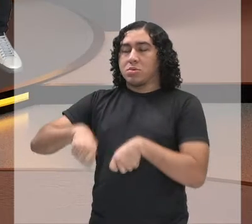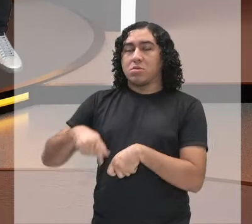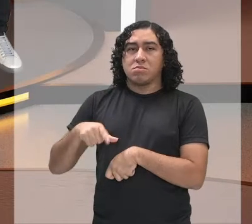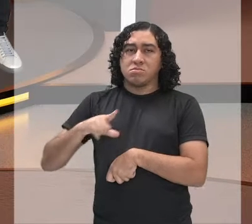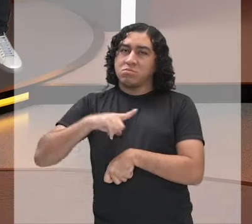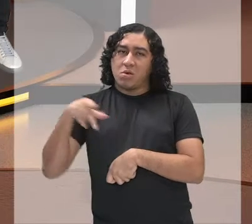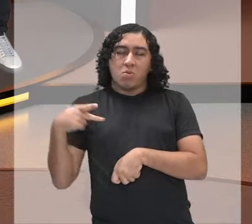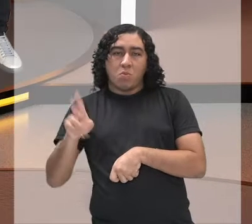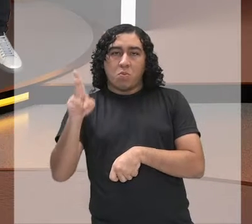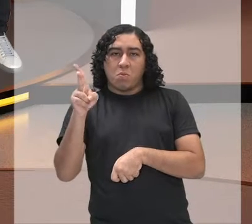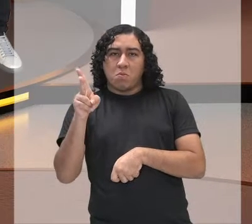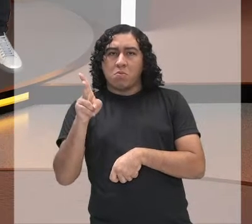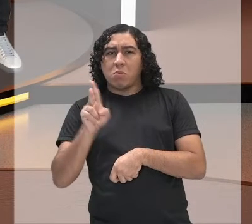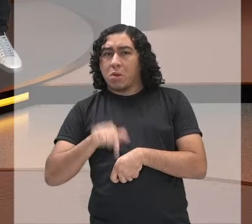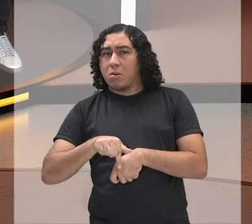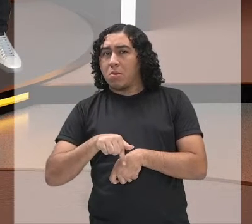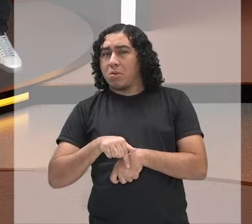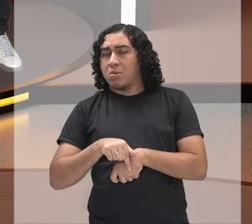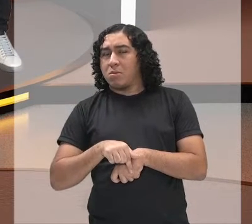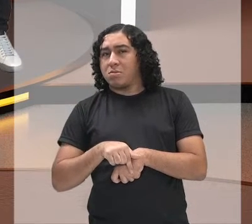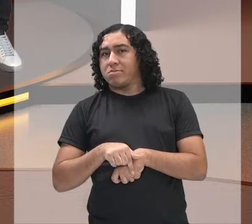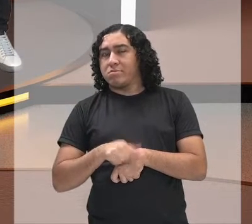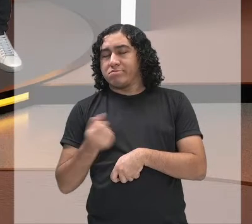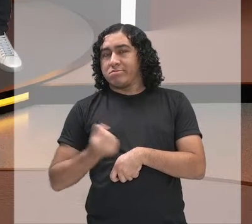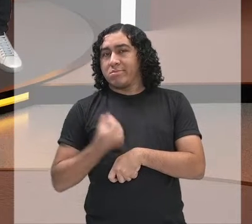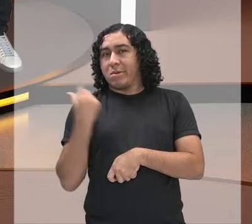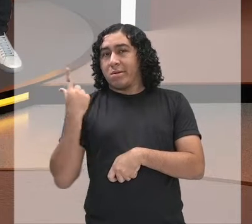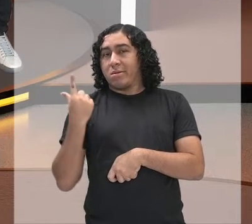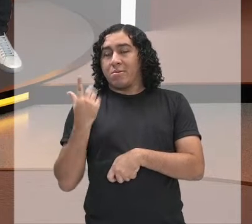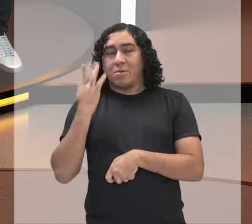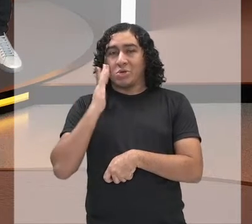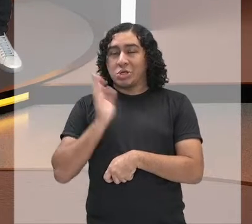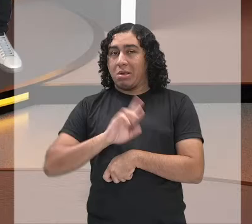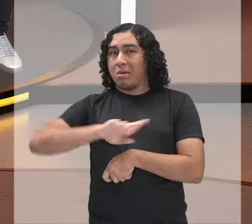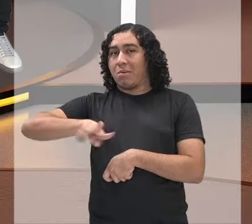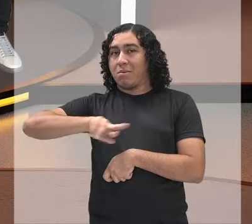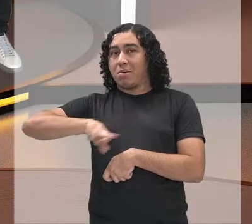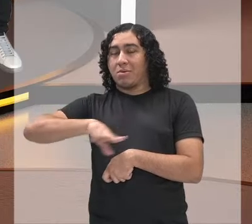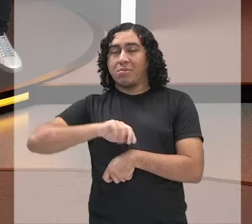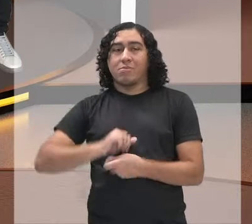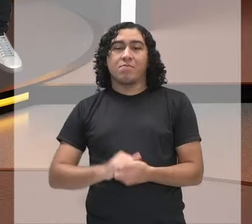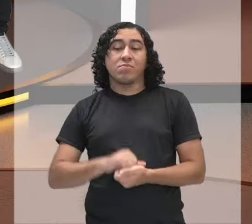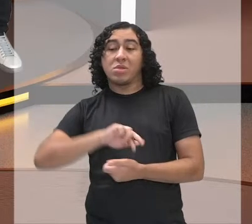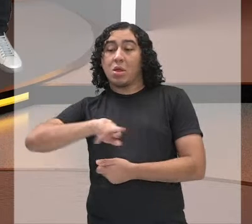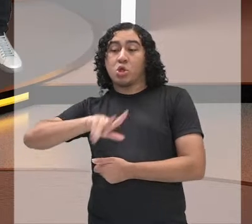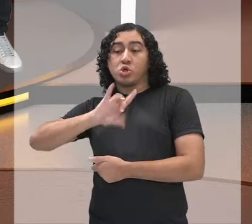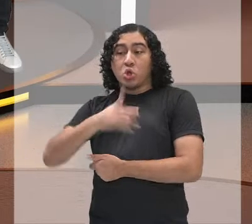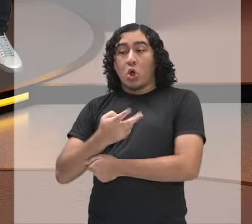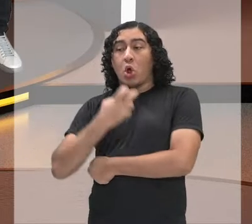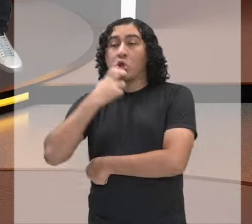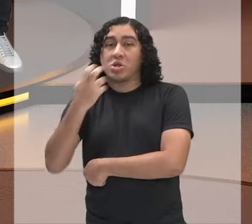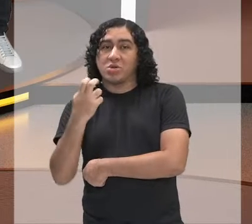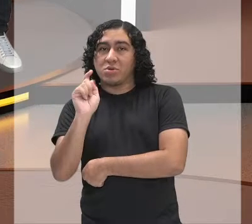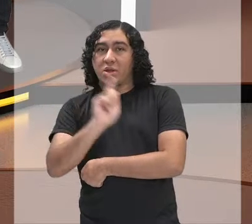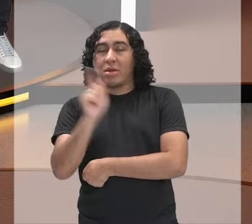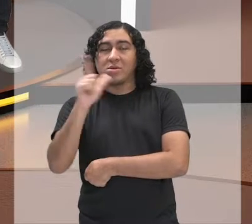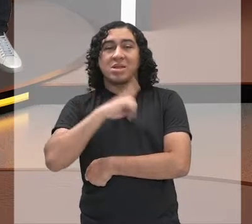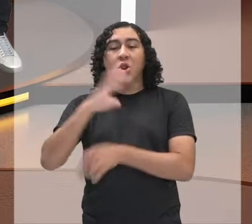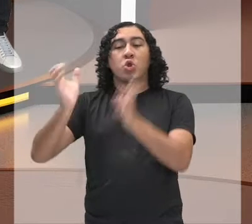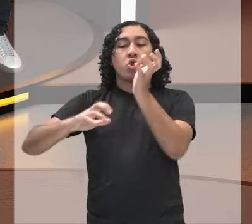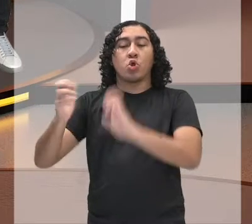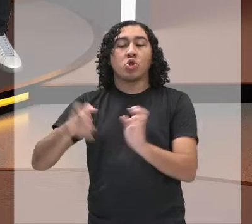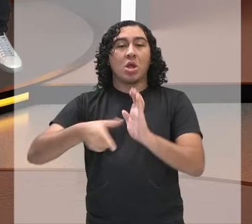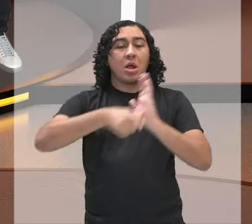que vamos. Parece que não foi bem assim. Então não foi só o grito. Houve luta antes